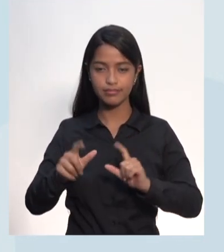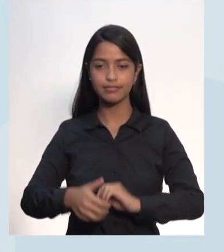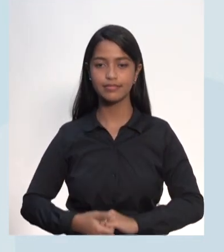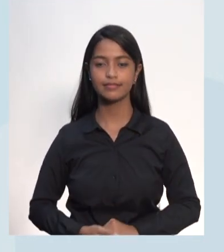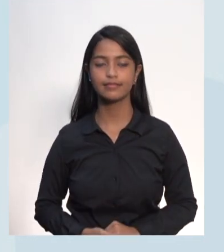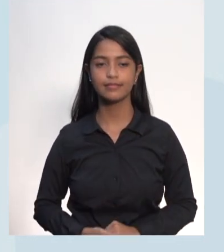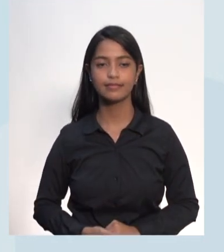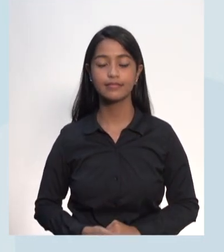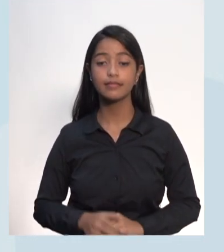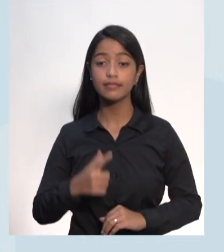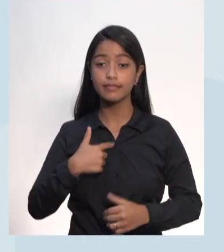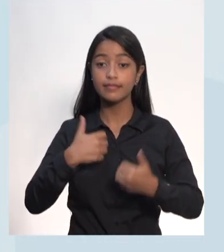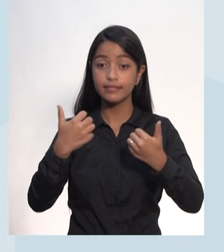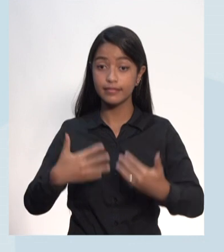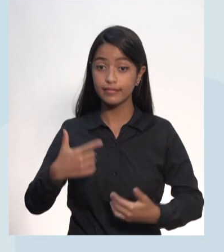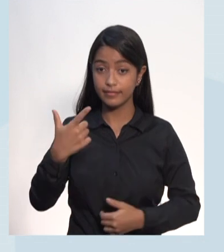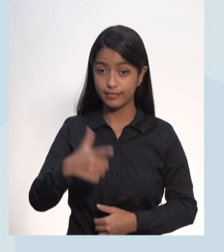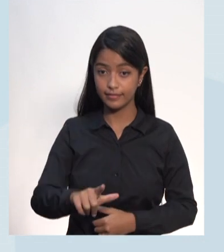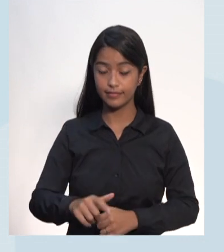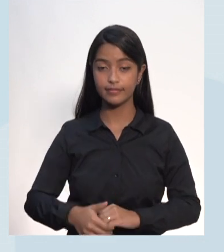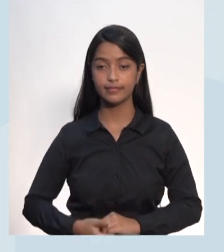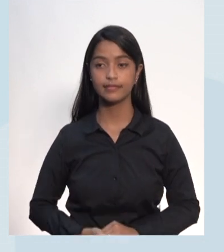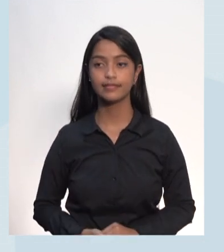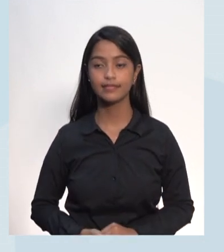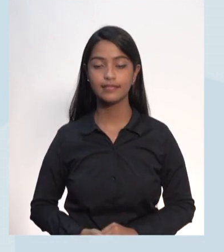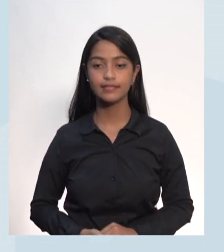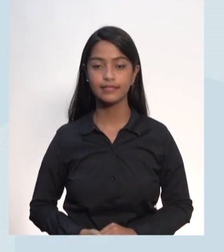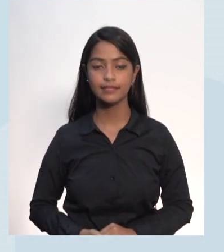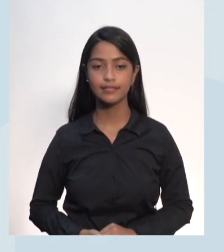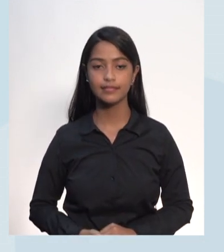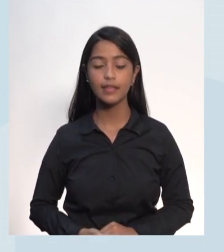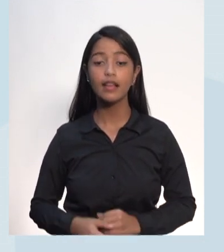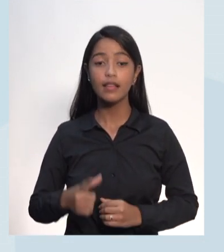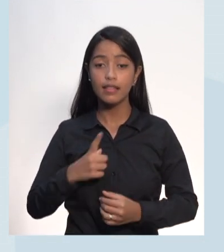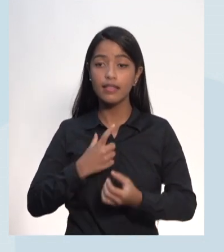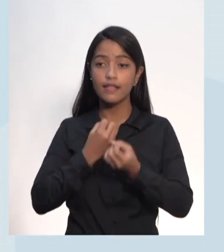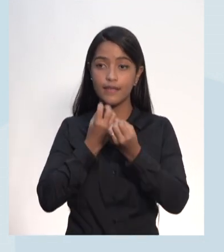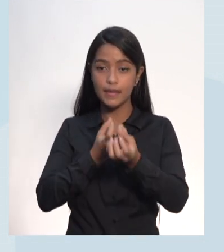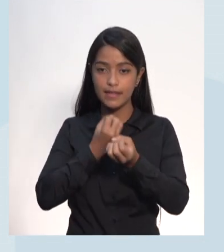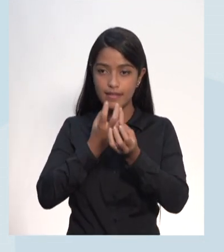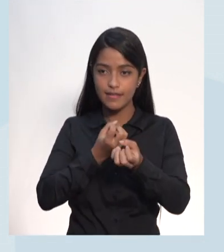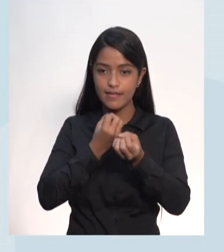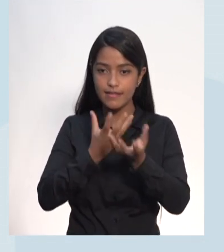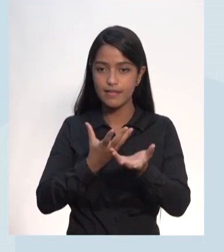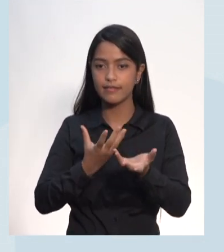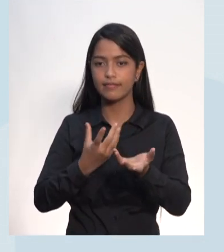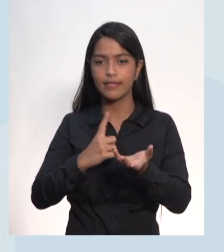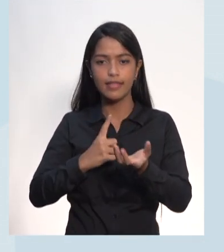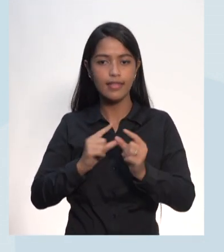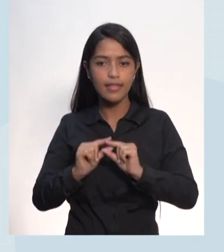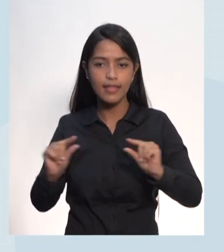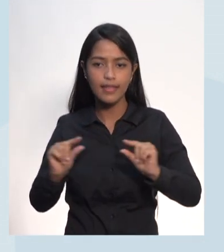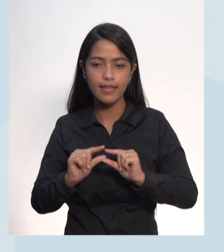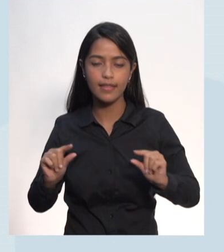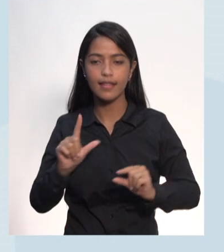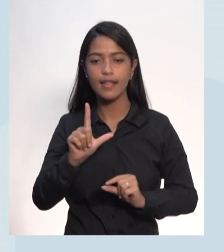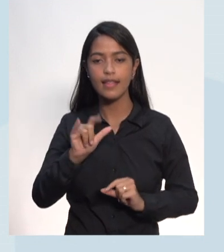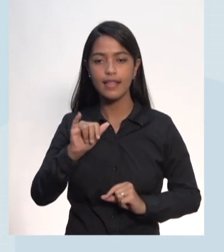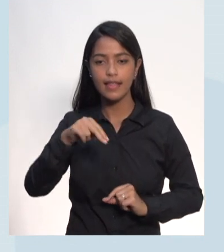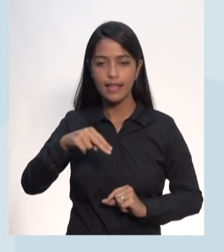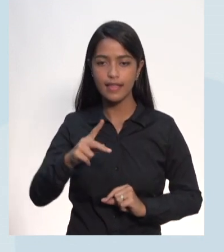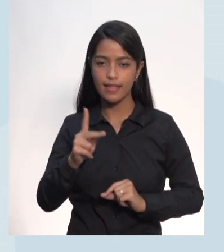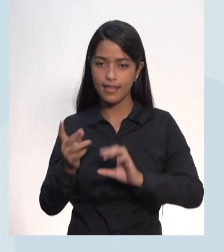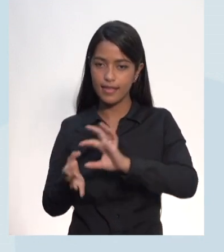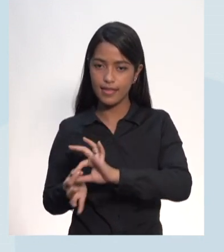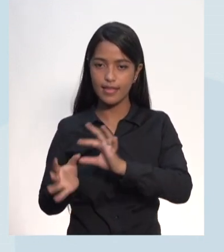Então, só repetindo, né, nós temos lá algumas informações e vários links. Tá? O link